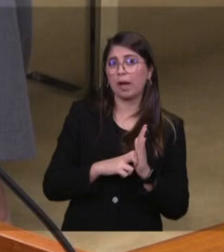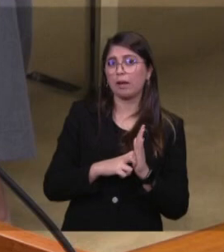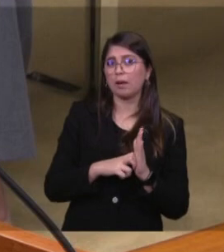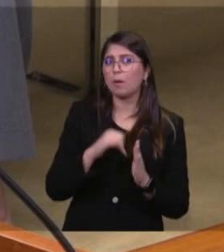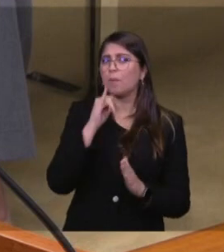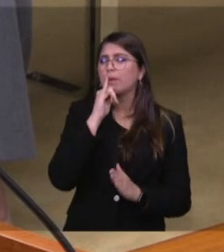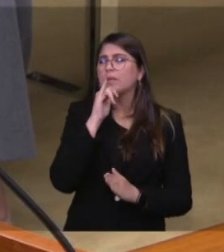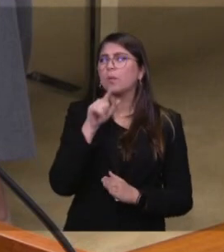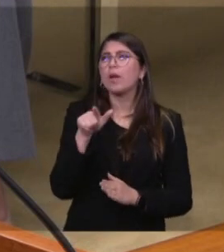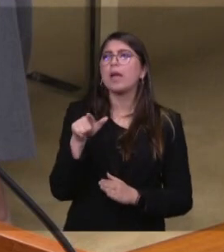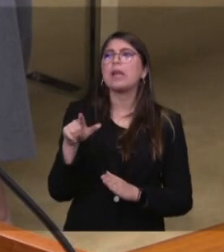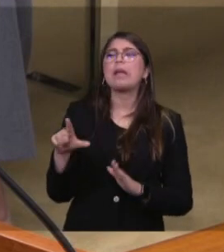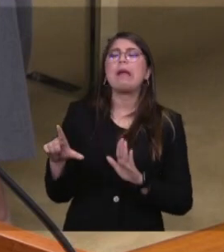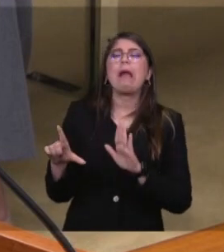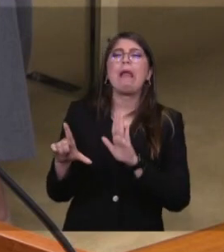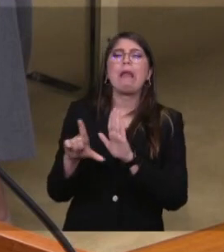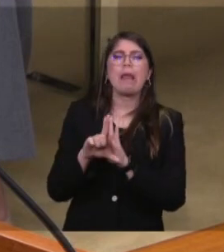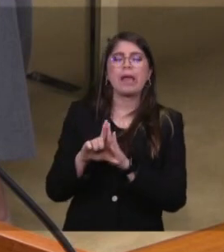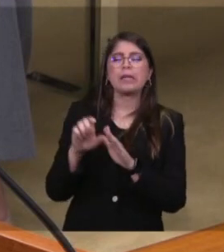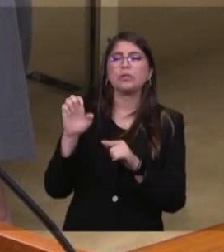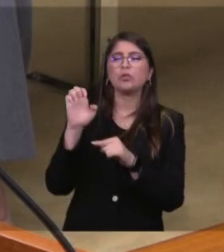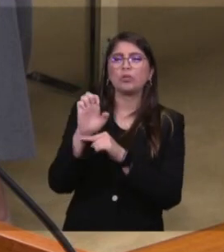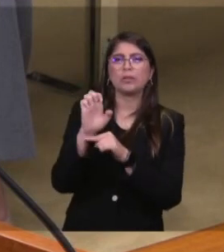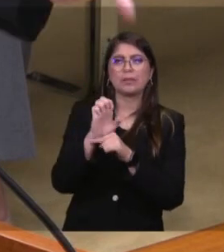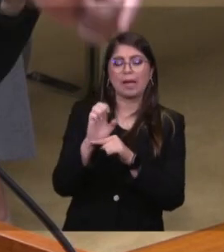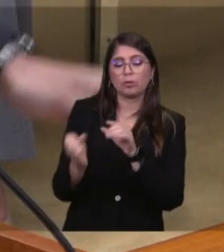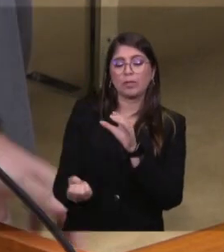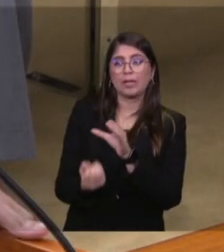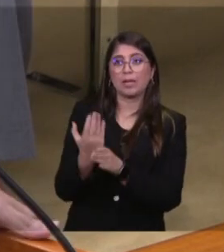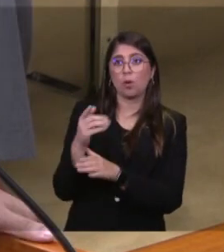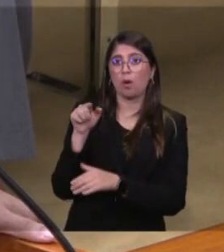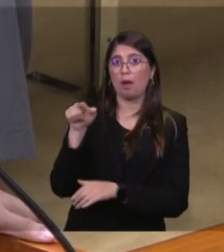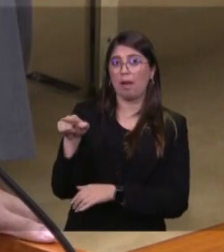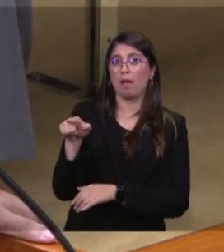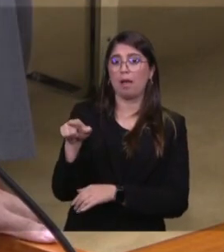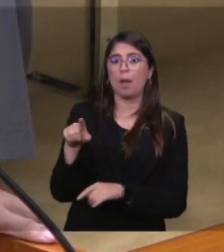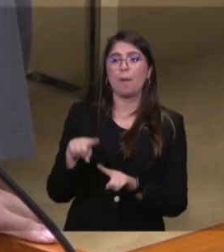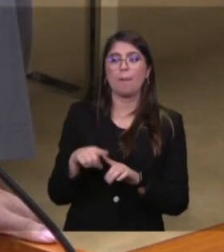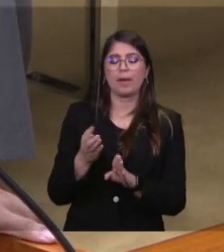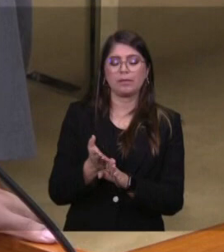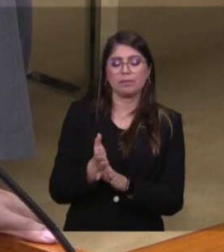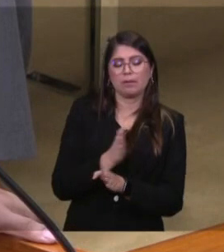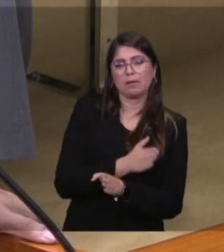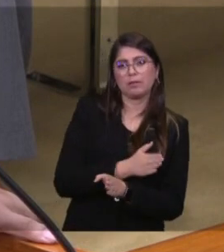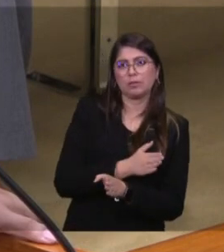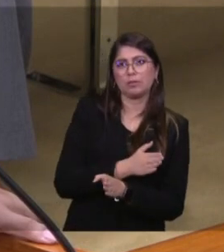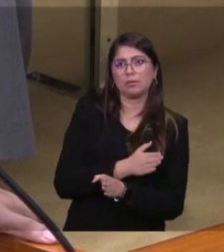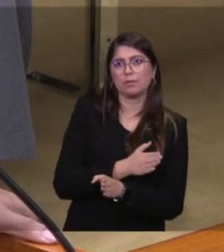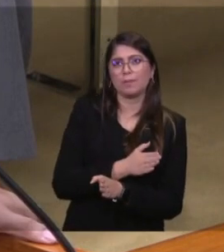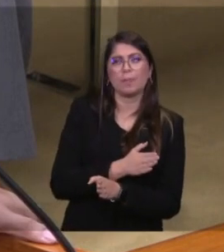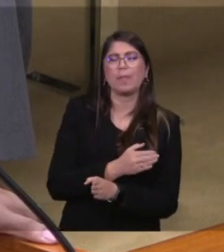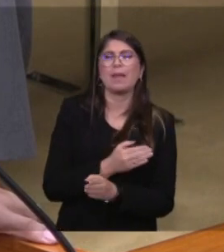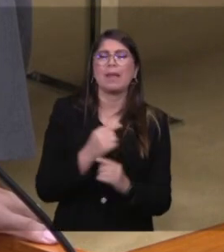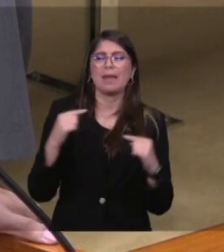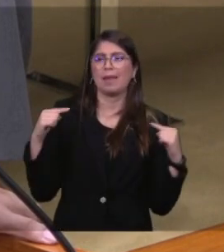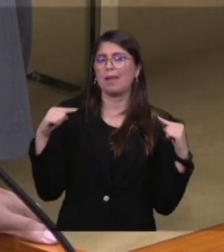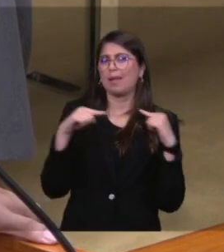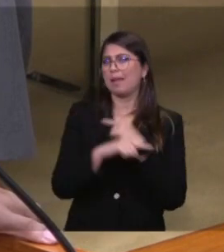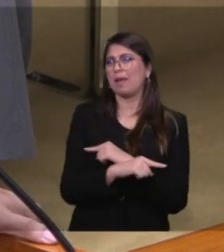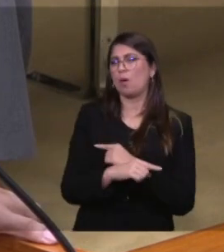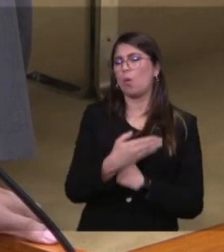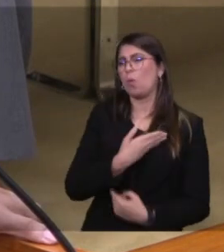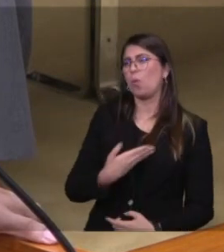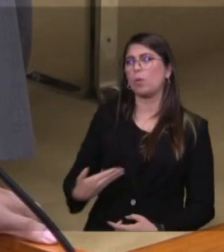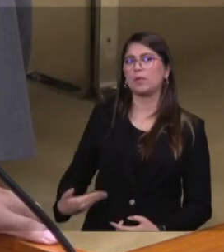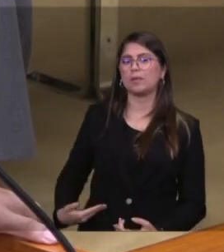norma e não na lei estadual que criou o DIFAL, na sua norma anterioridade, ela inviabiliza que o Estado